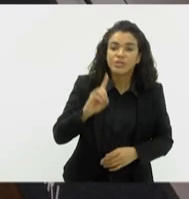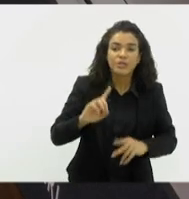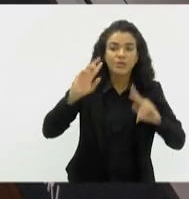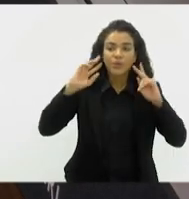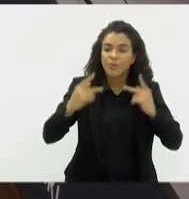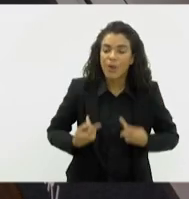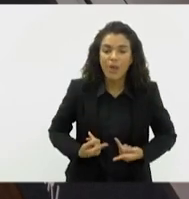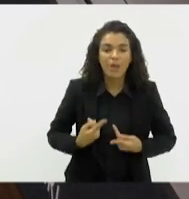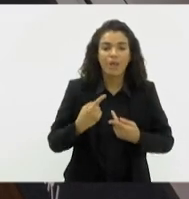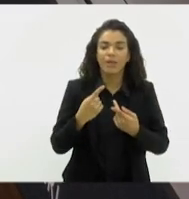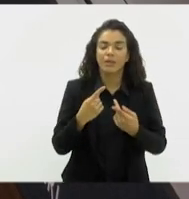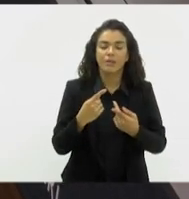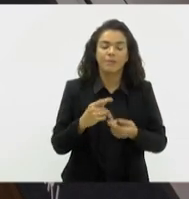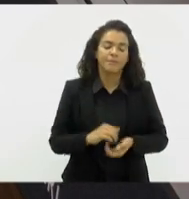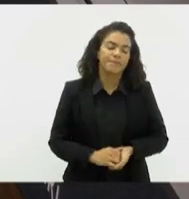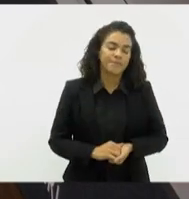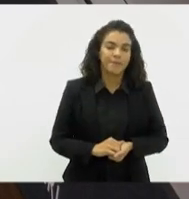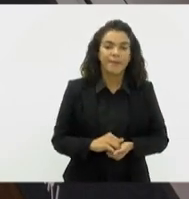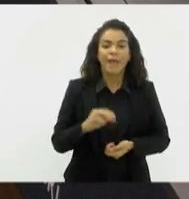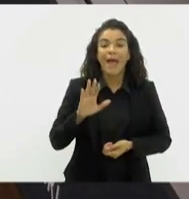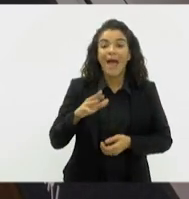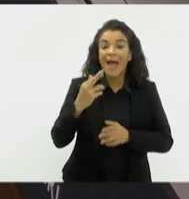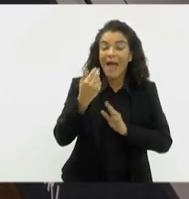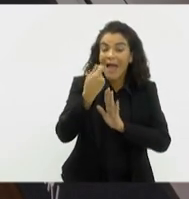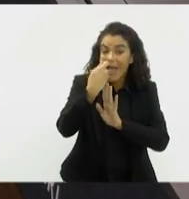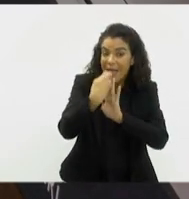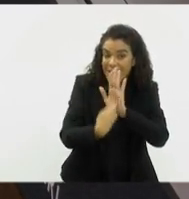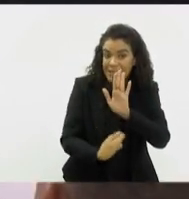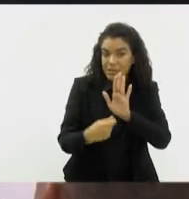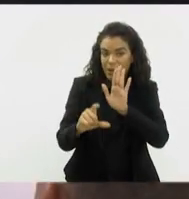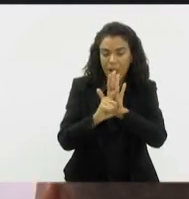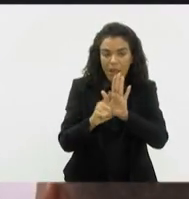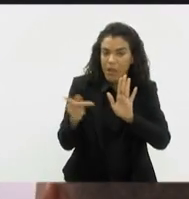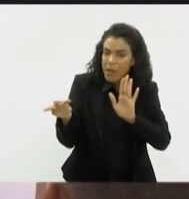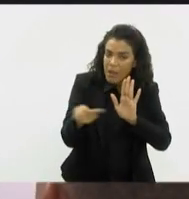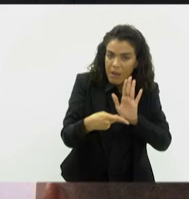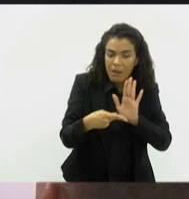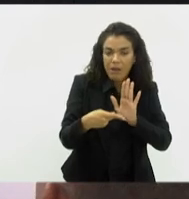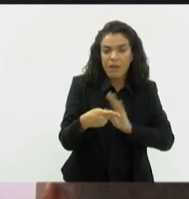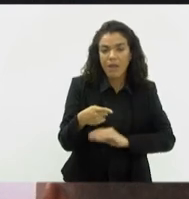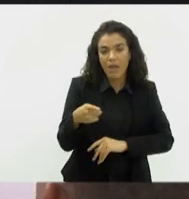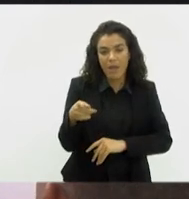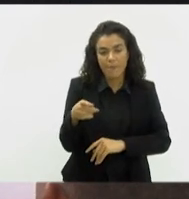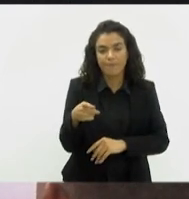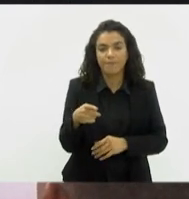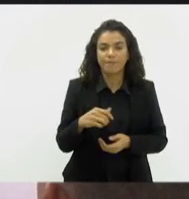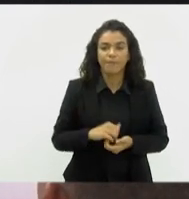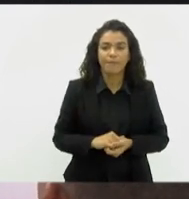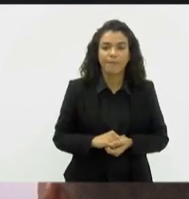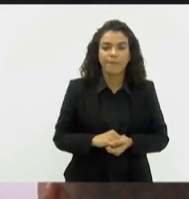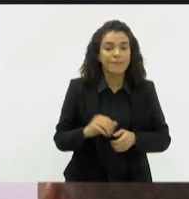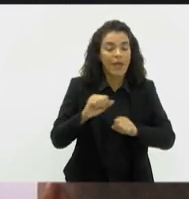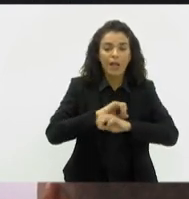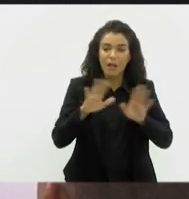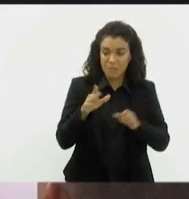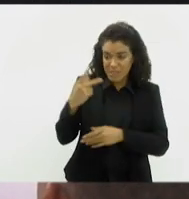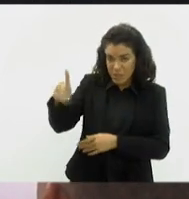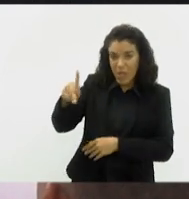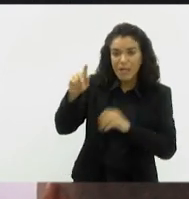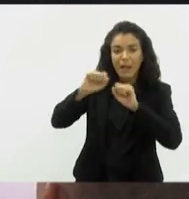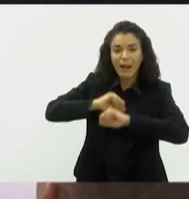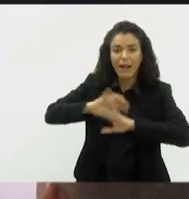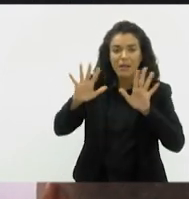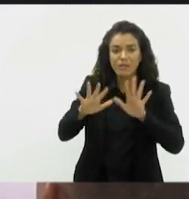redação, é privação de liberdade. Senhora Fernanda, a redação da lei é péssima. A partir do momento que ela fala que os documentos... Para a senhora está